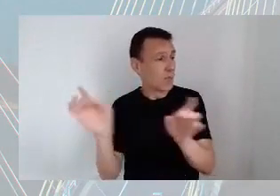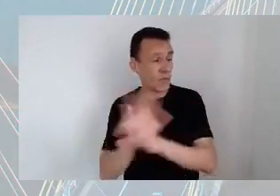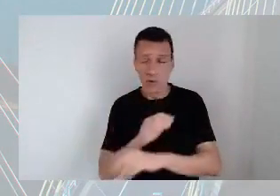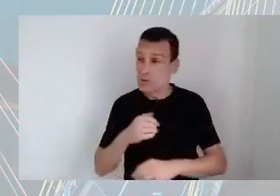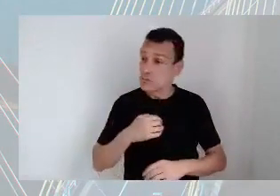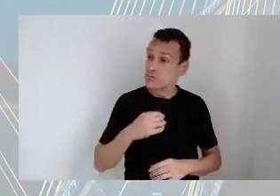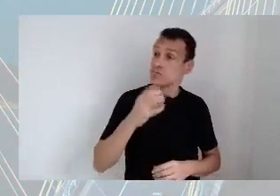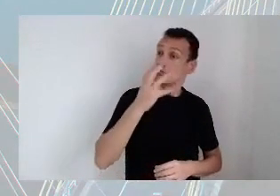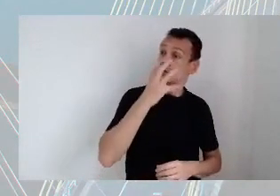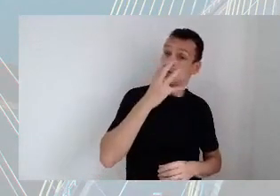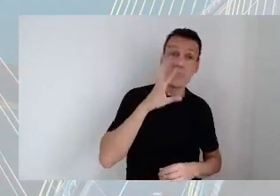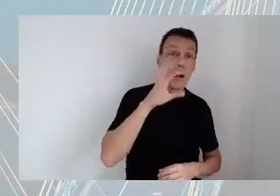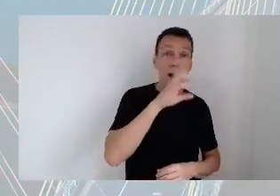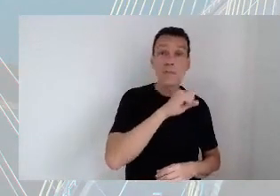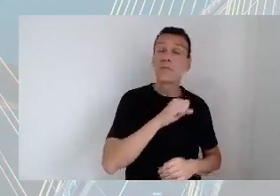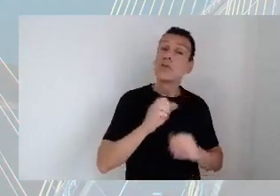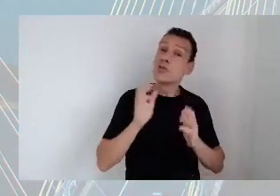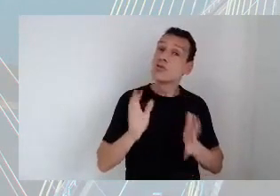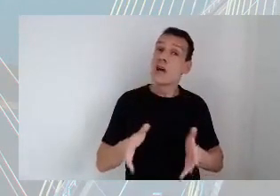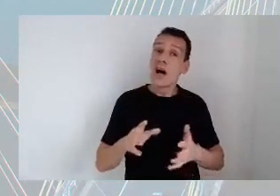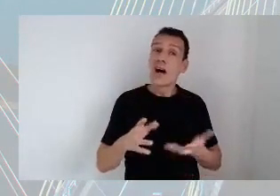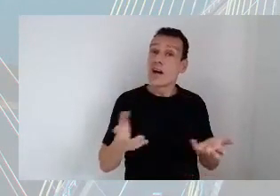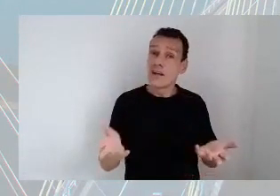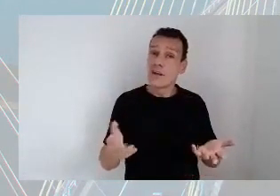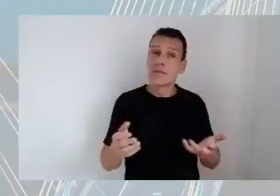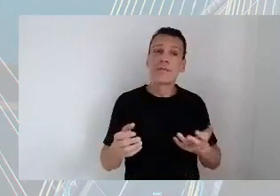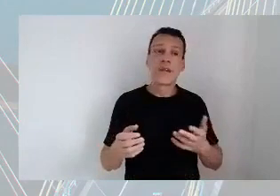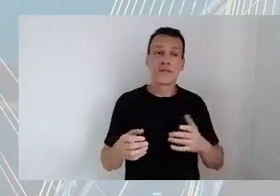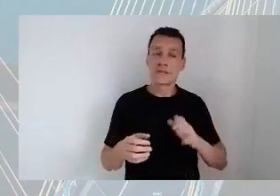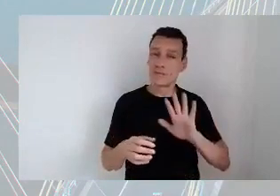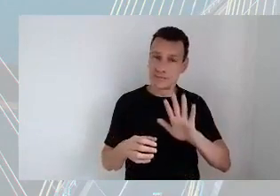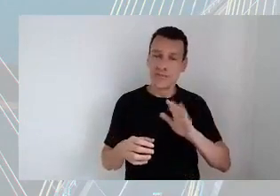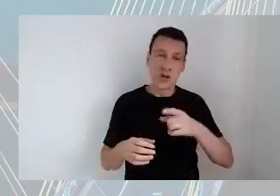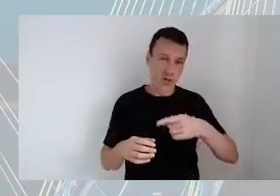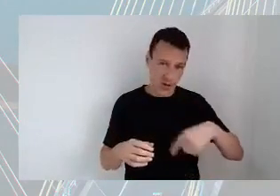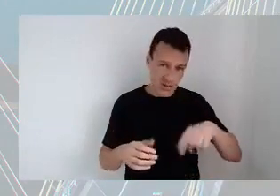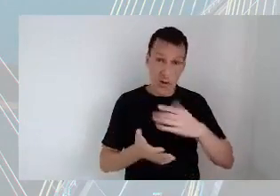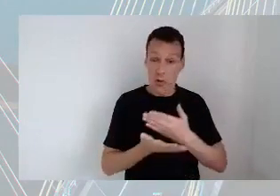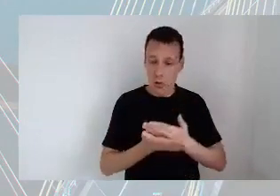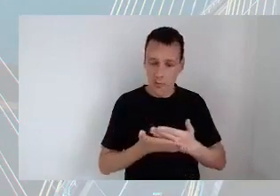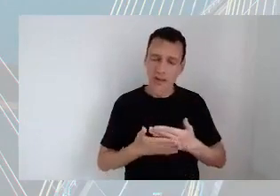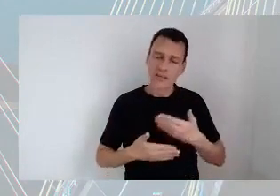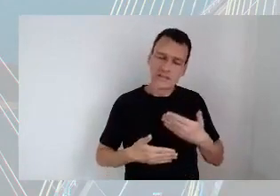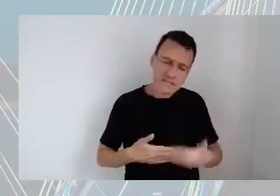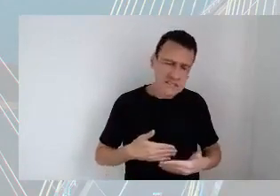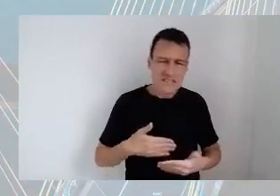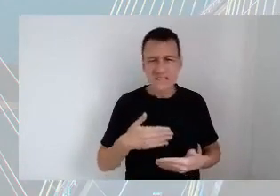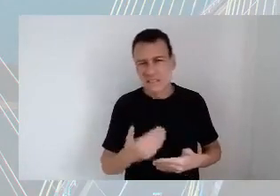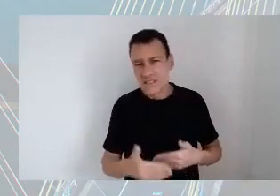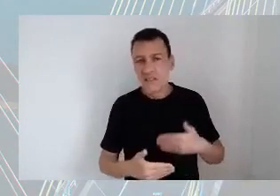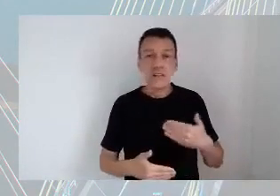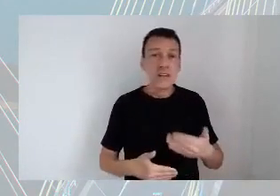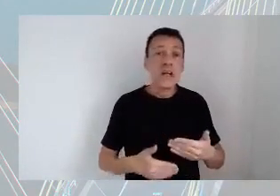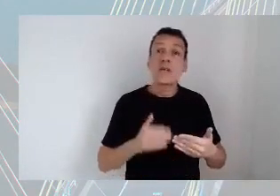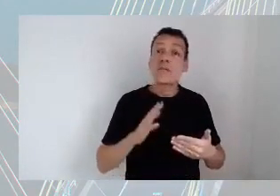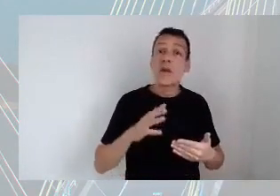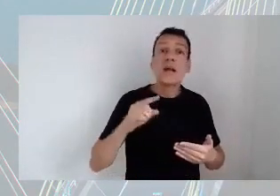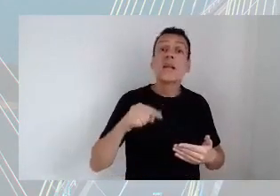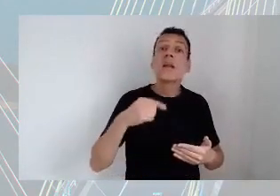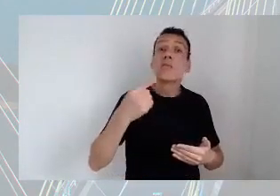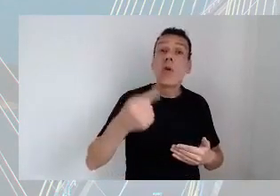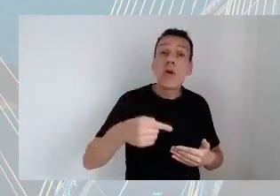caminho mais longo, estruturante, que é muito importante, mas você pode, sim, junto com isso, estar olhando para as entregas no dia a dia e trazendo